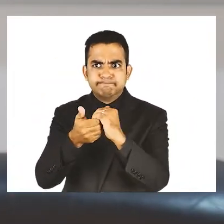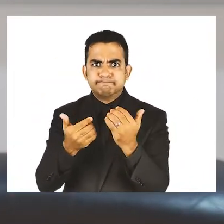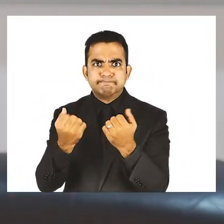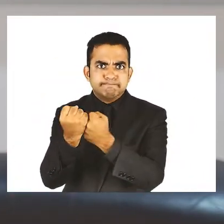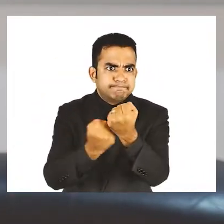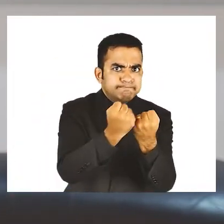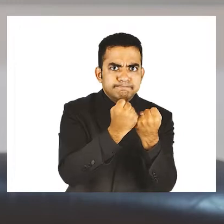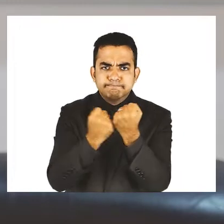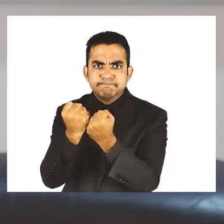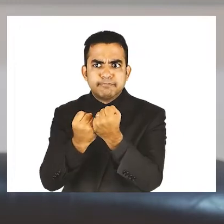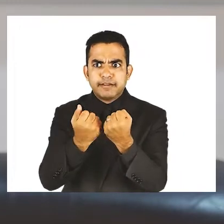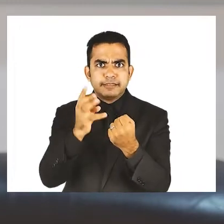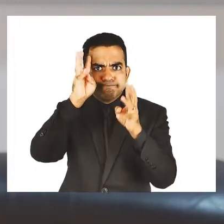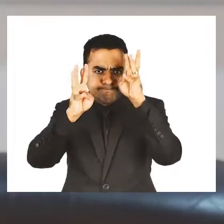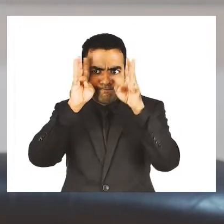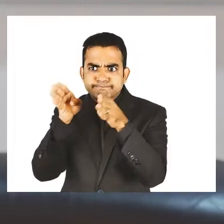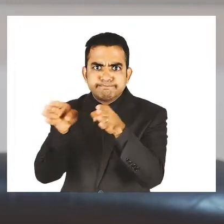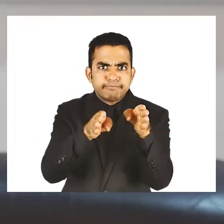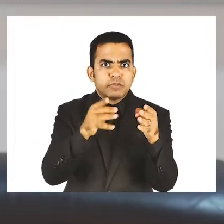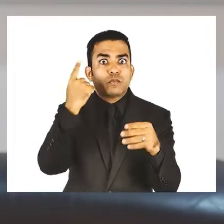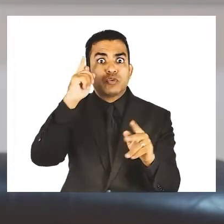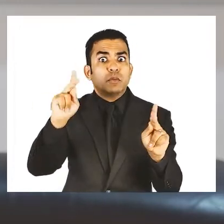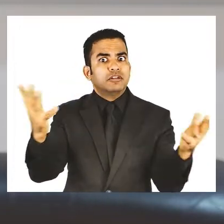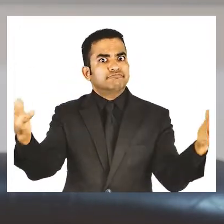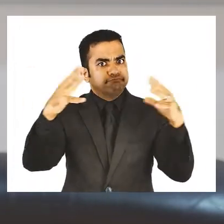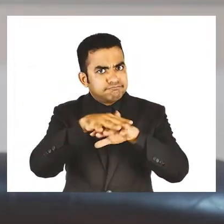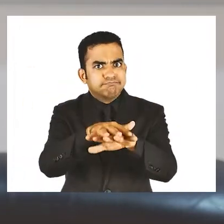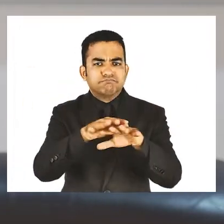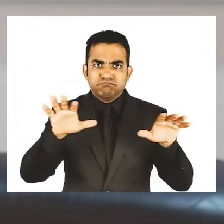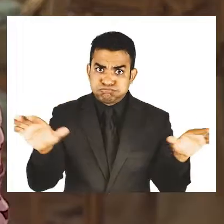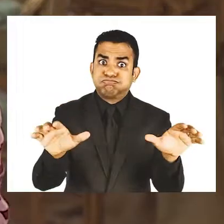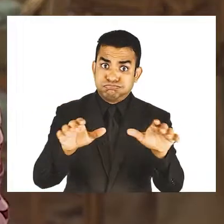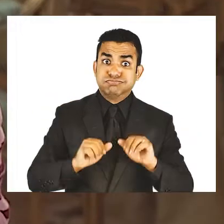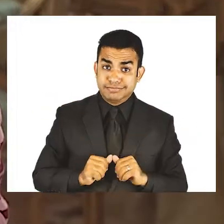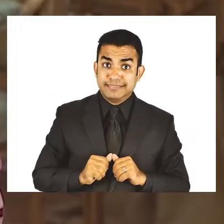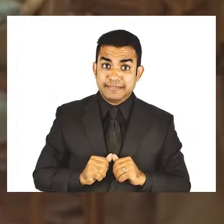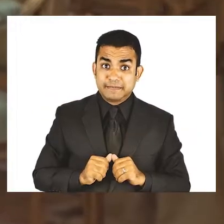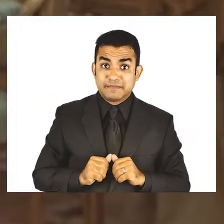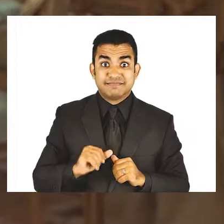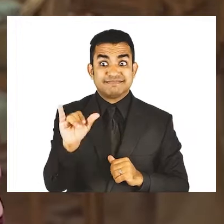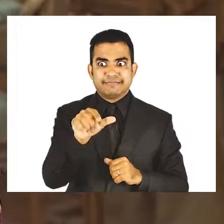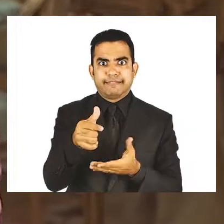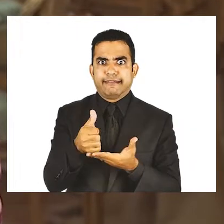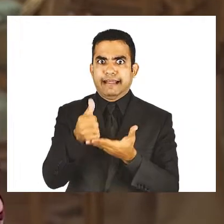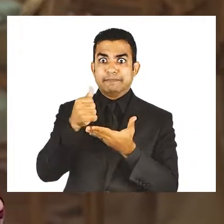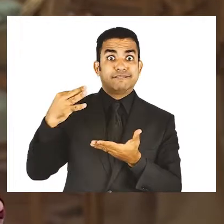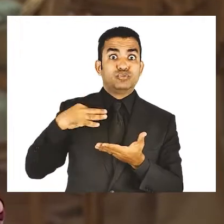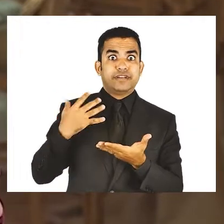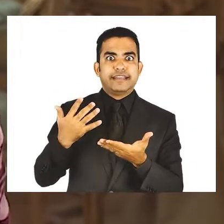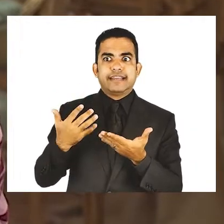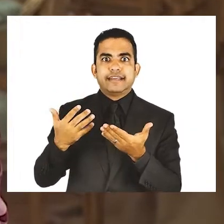e gerar múltiplas vías para a participação do cidadão. Também pode ser um meio valioso